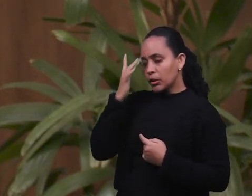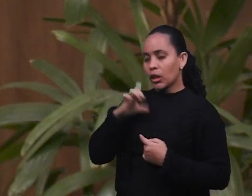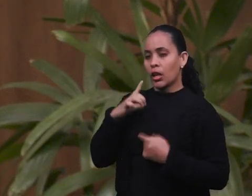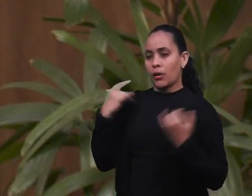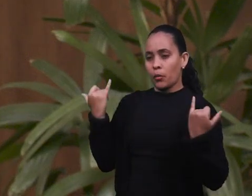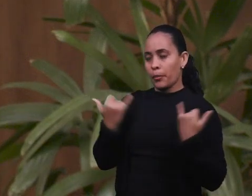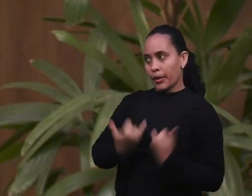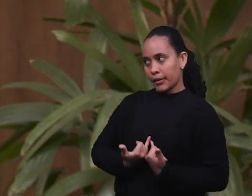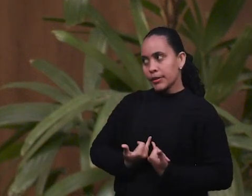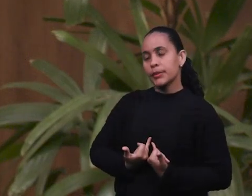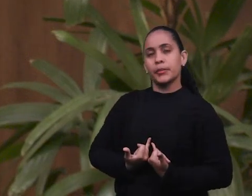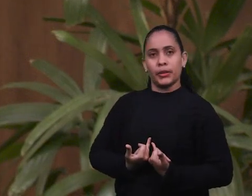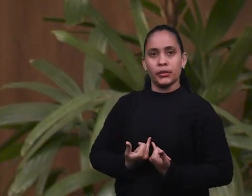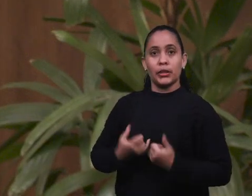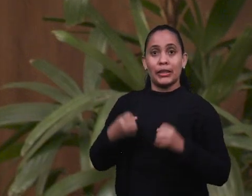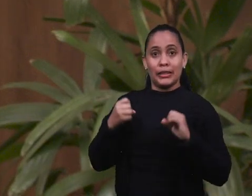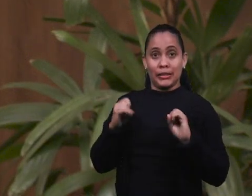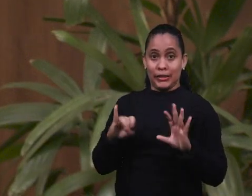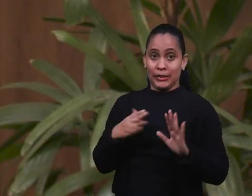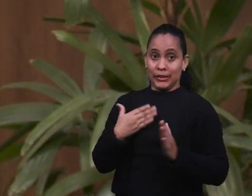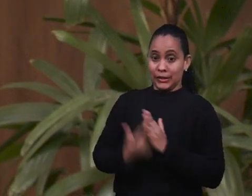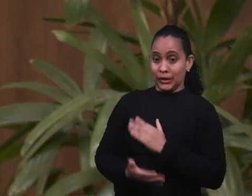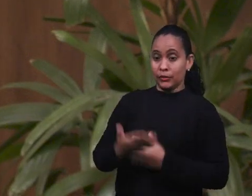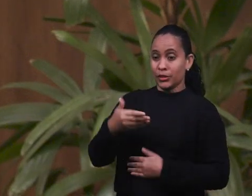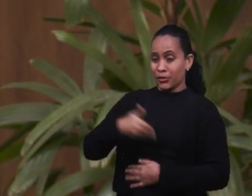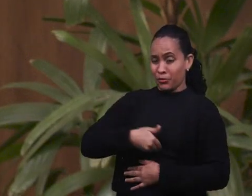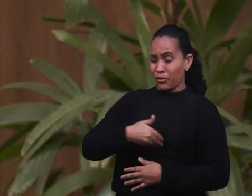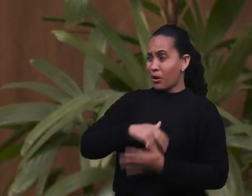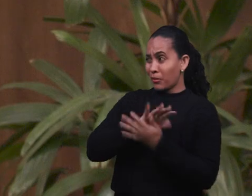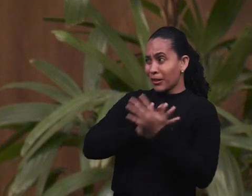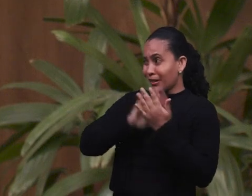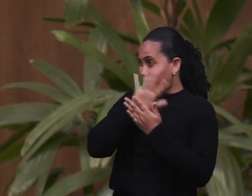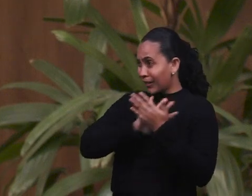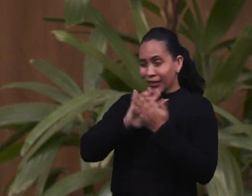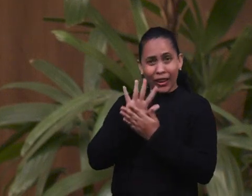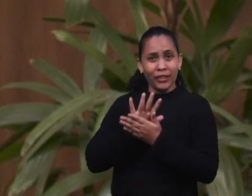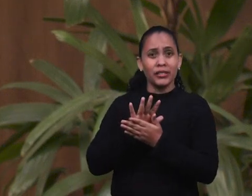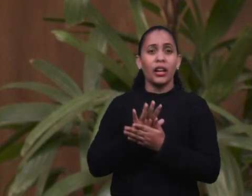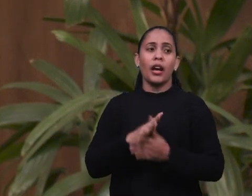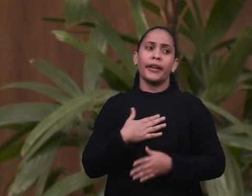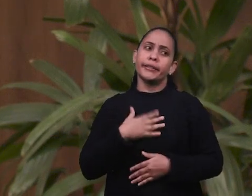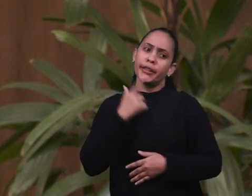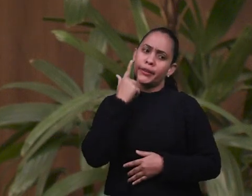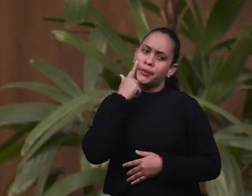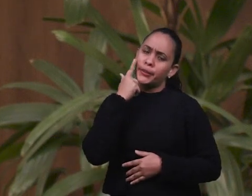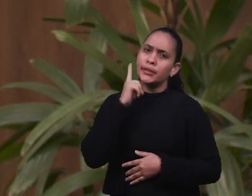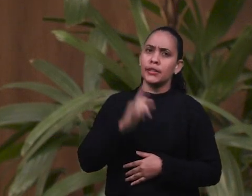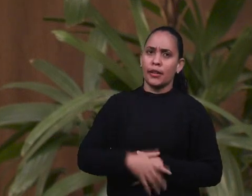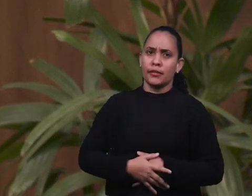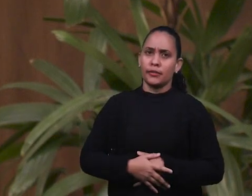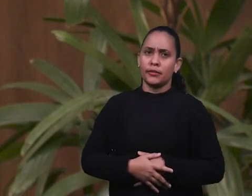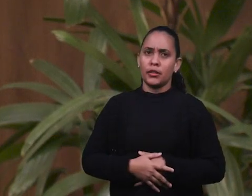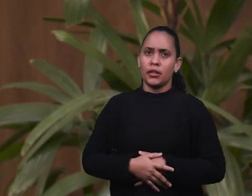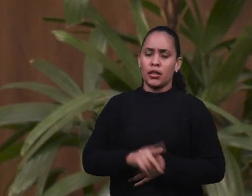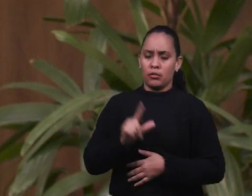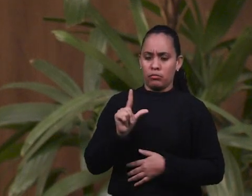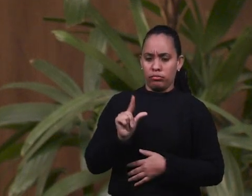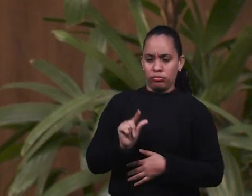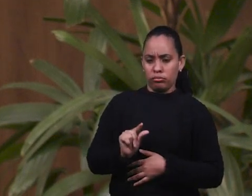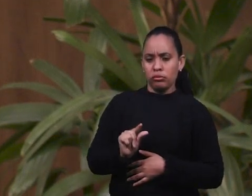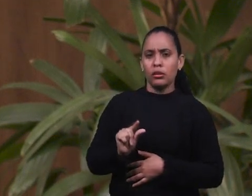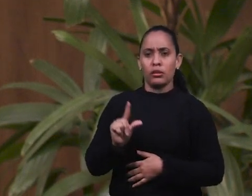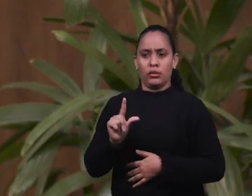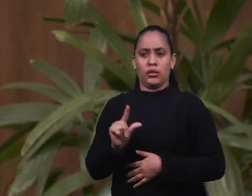emagrecimento com qualidade. Se está retirando completamente o apetite do paciente, a gente tem que rever essa dose. Né? Porque a gente quer que